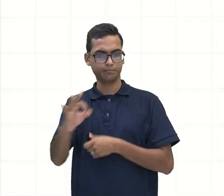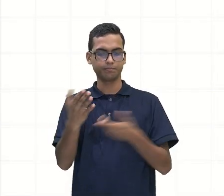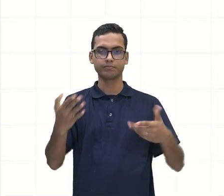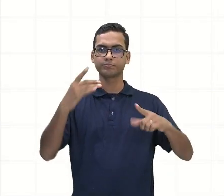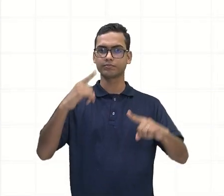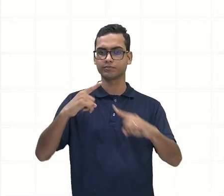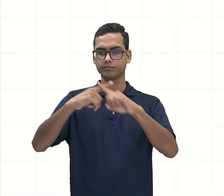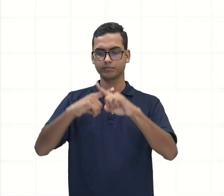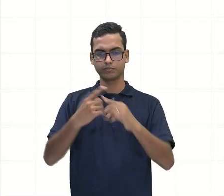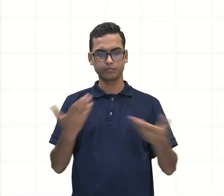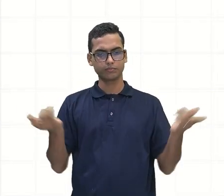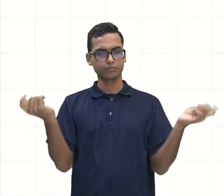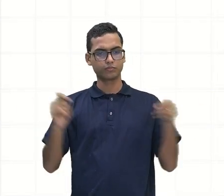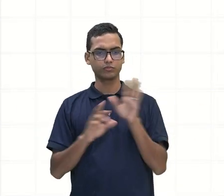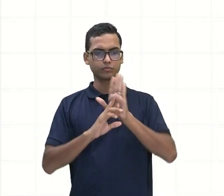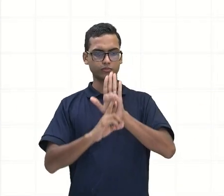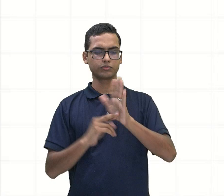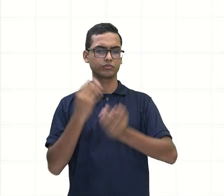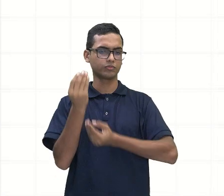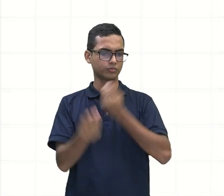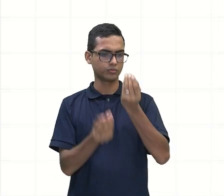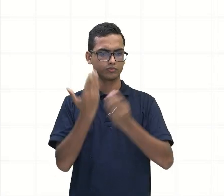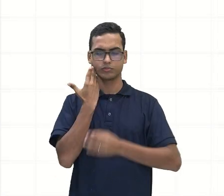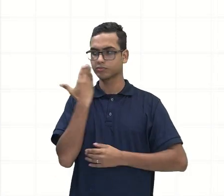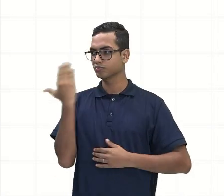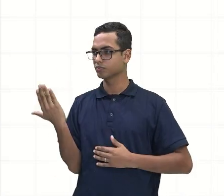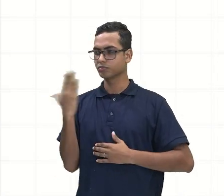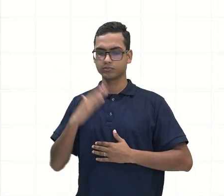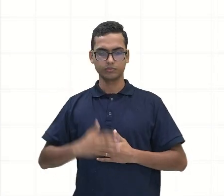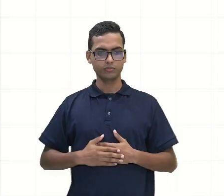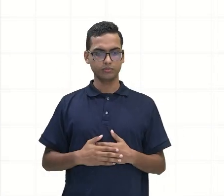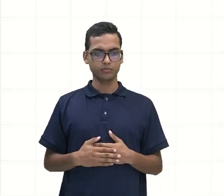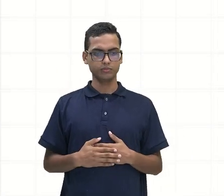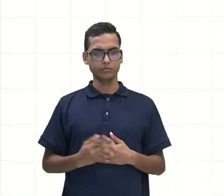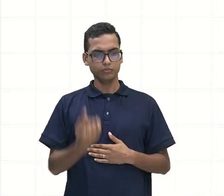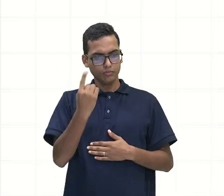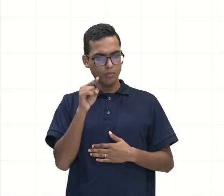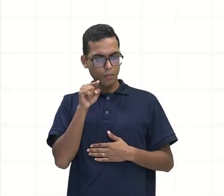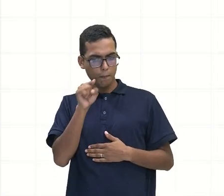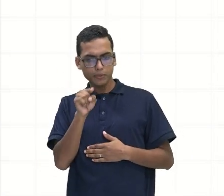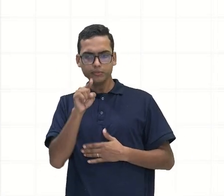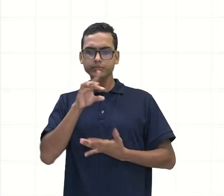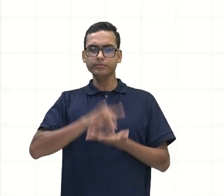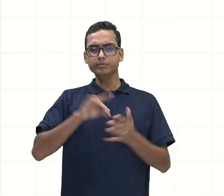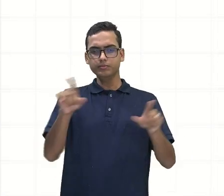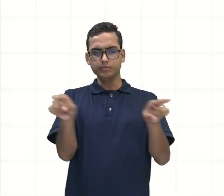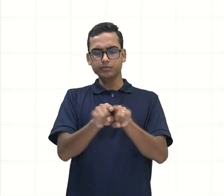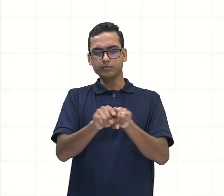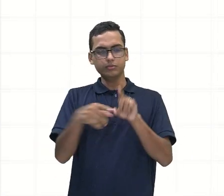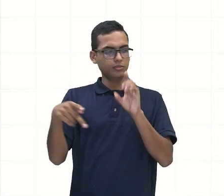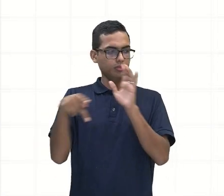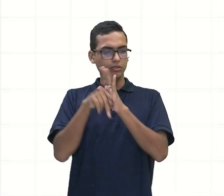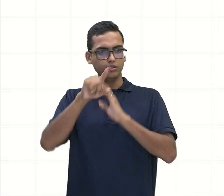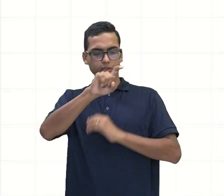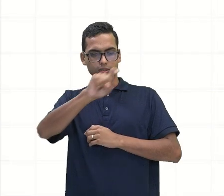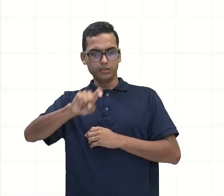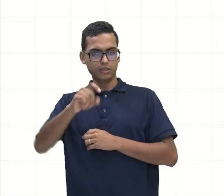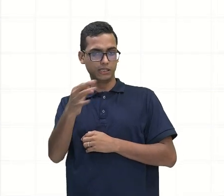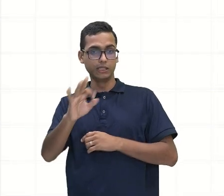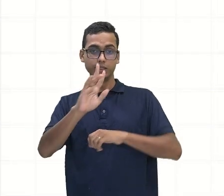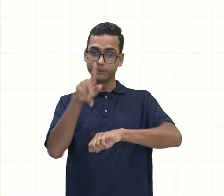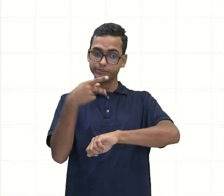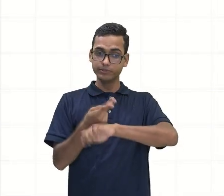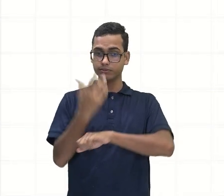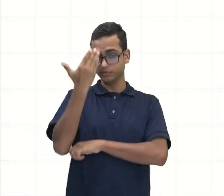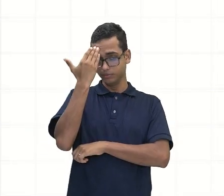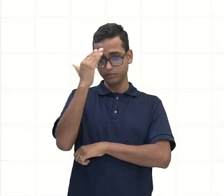multiplicação, eu posso representar ela como sendo um pontinho apenas, o x. Só que depois vocês vão entender que